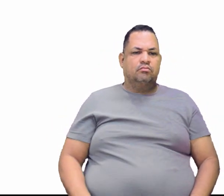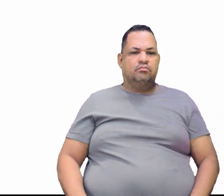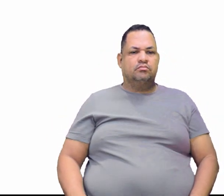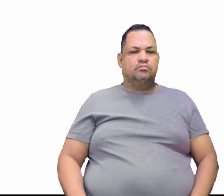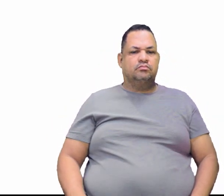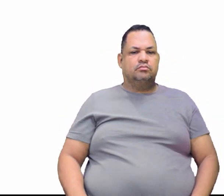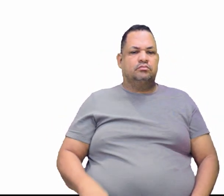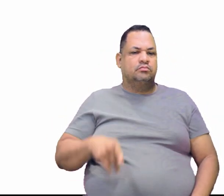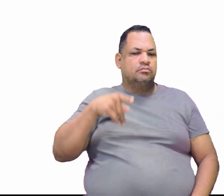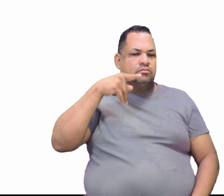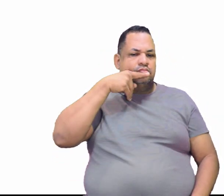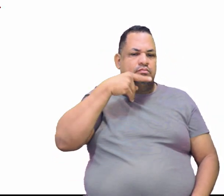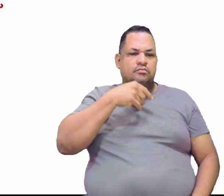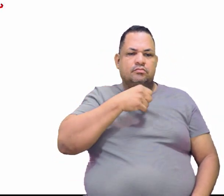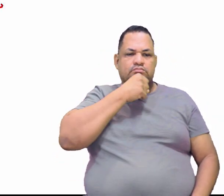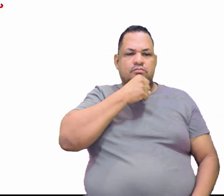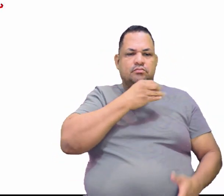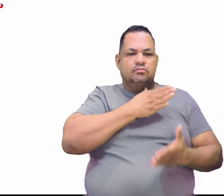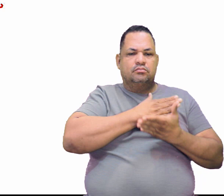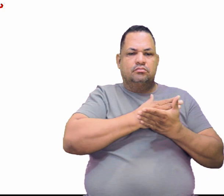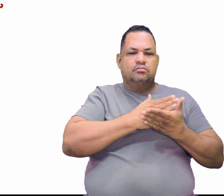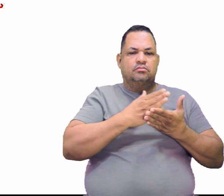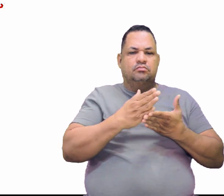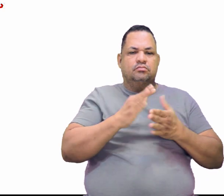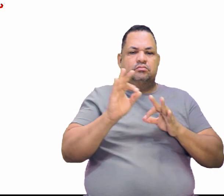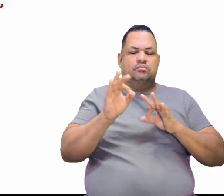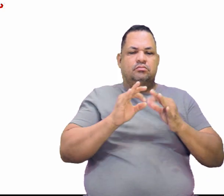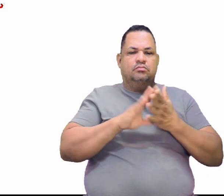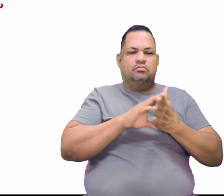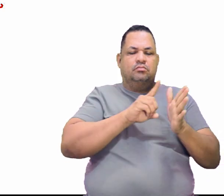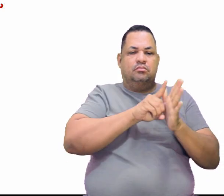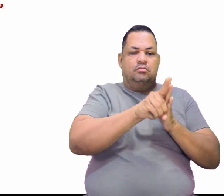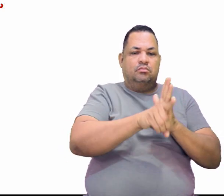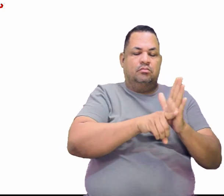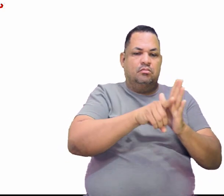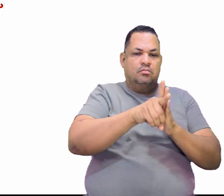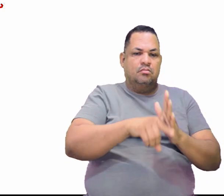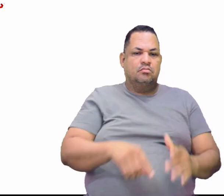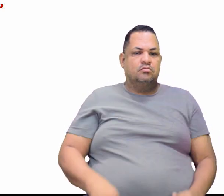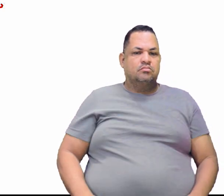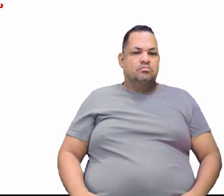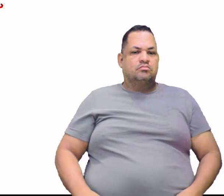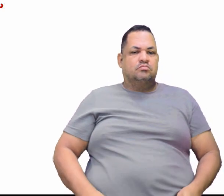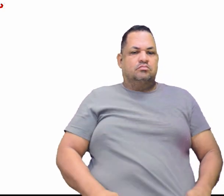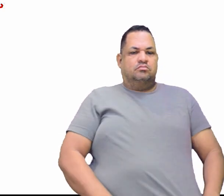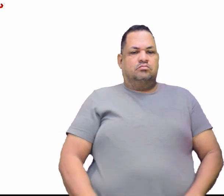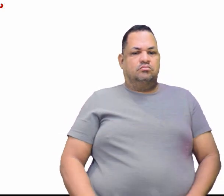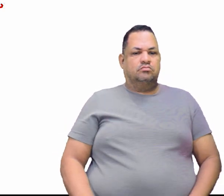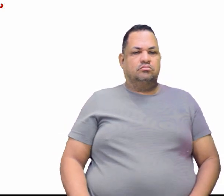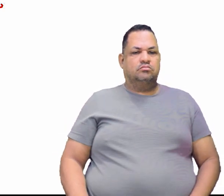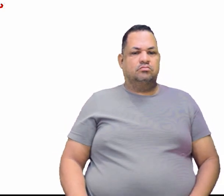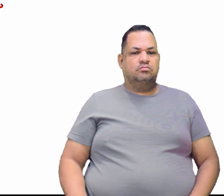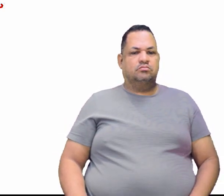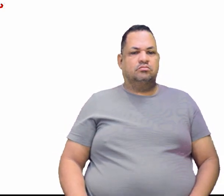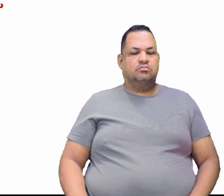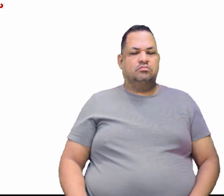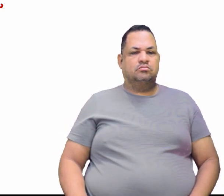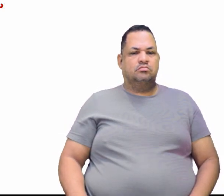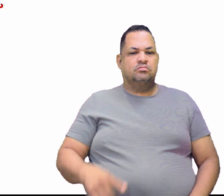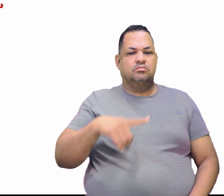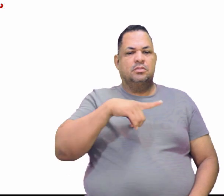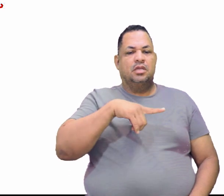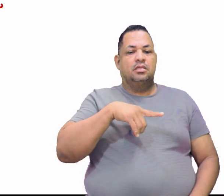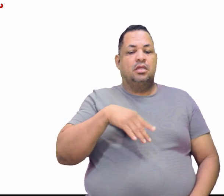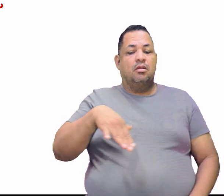Olha só aqui, Porto Velho, senhores, aqui começa a Madeira Mamoré. Aqui embaixo é que vai ter